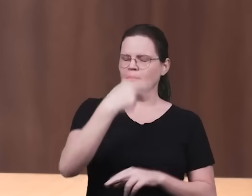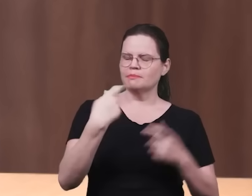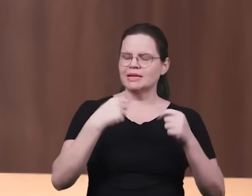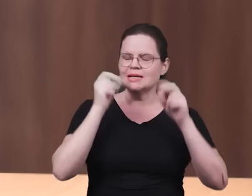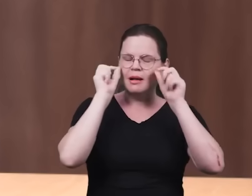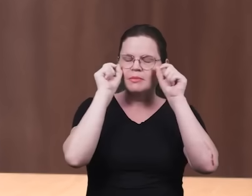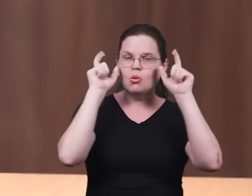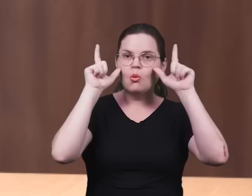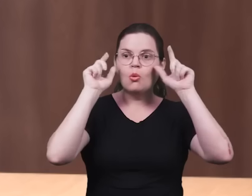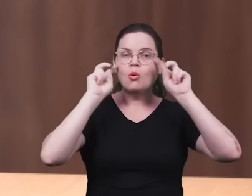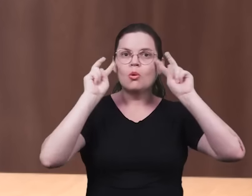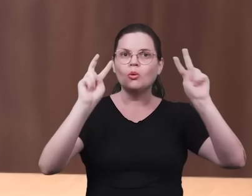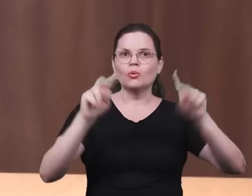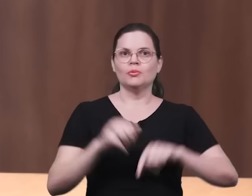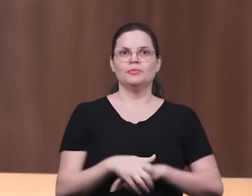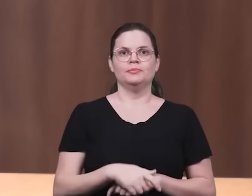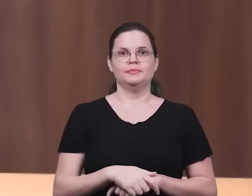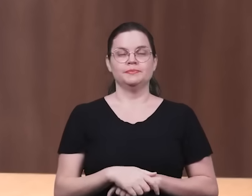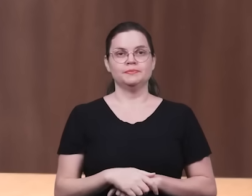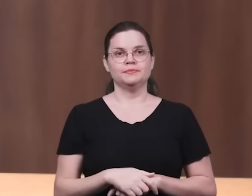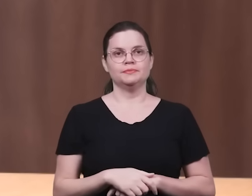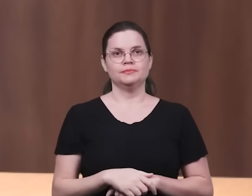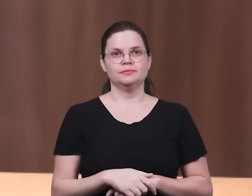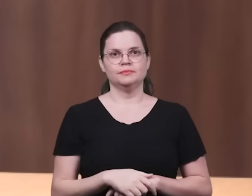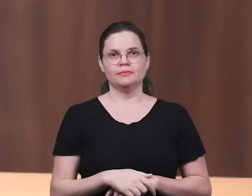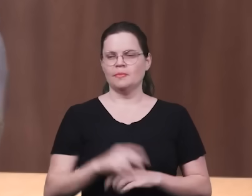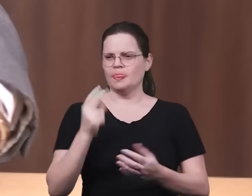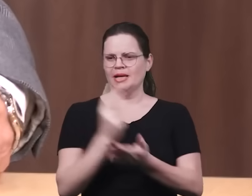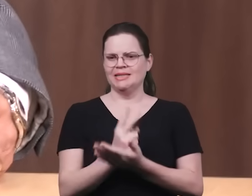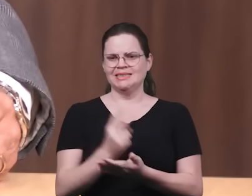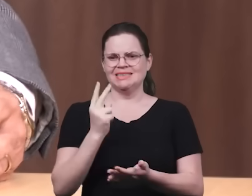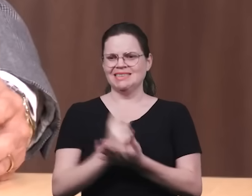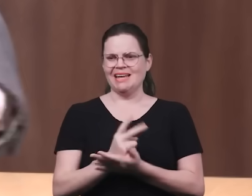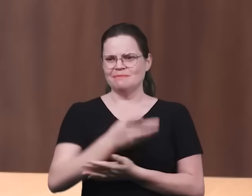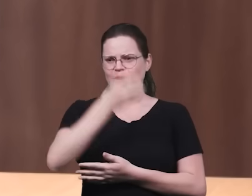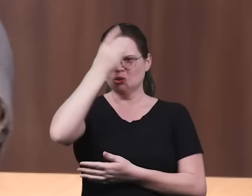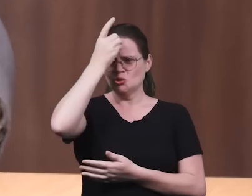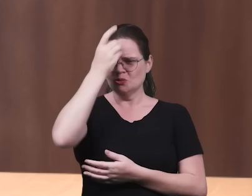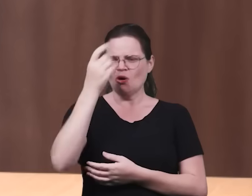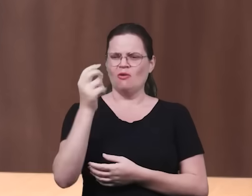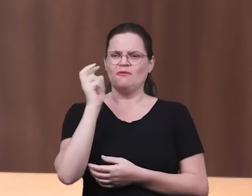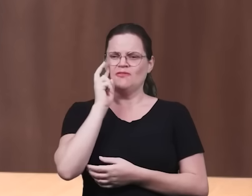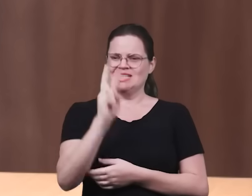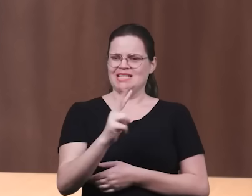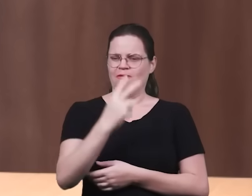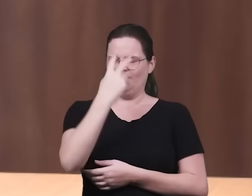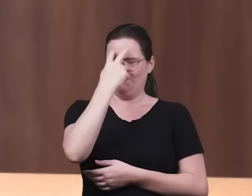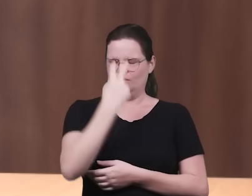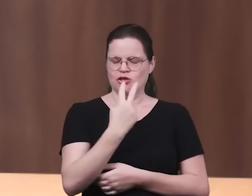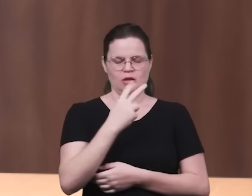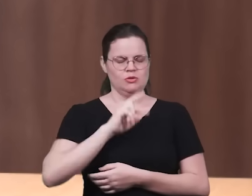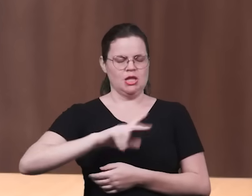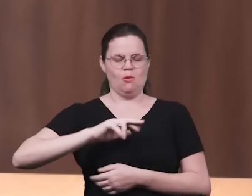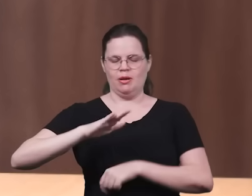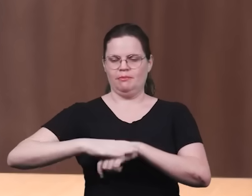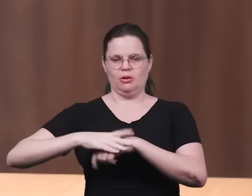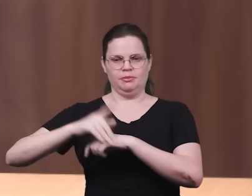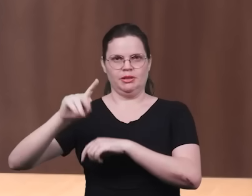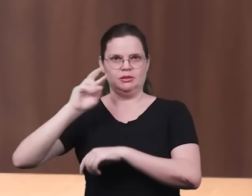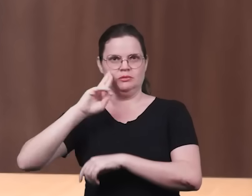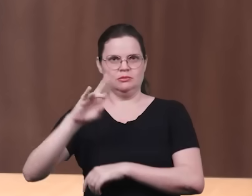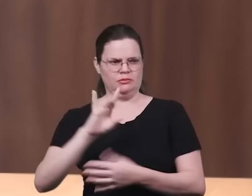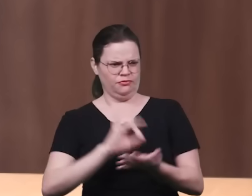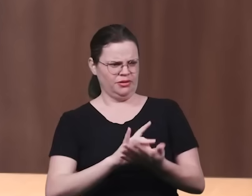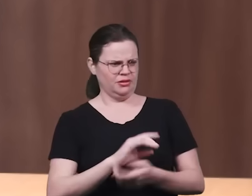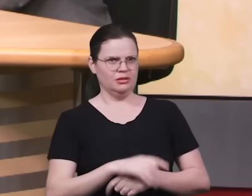olho aberto. Você falou sobre visão de olho aberto. Toda visão de olho fechado não é do Senhor e tal. Isso é